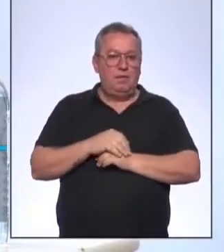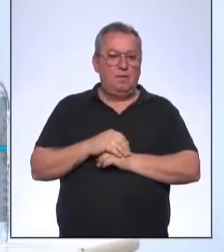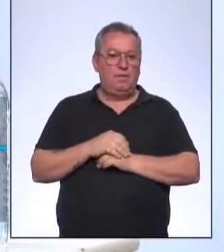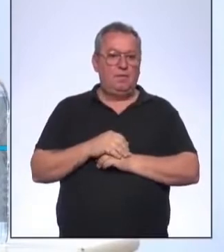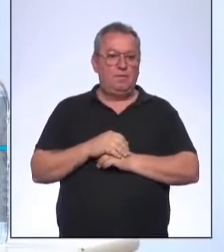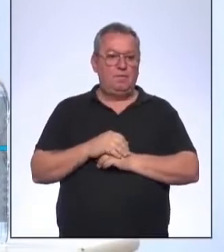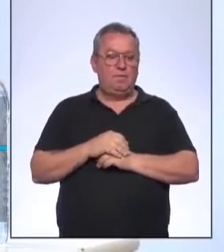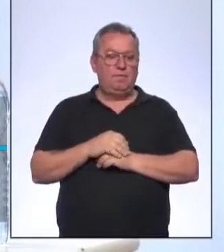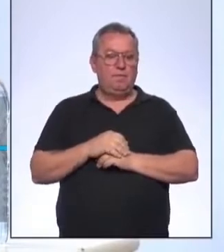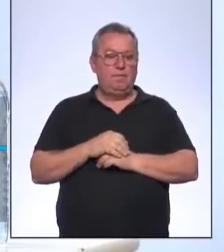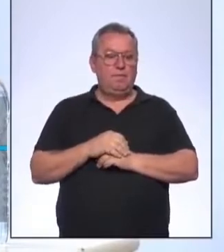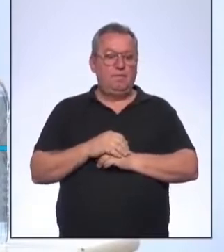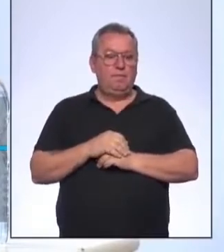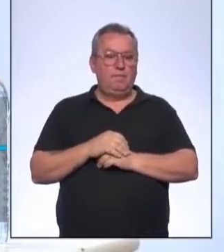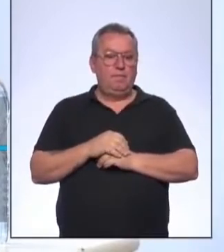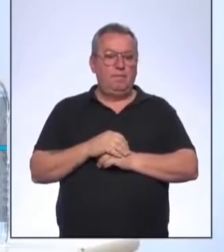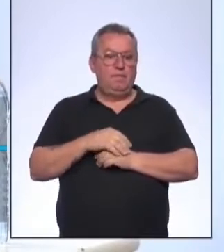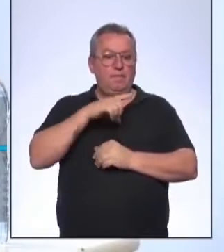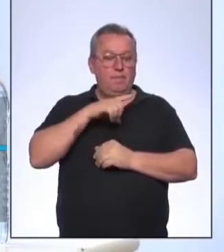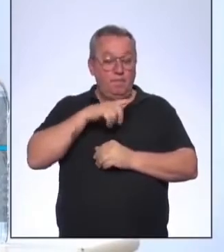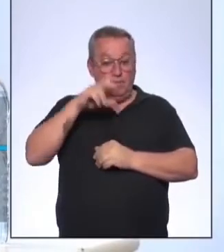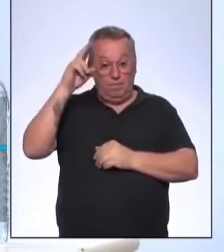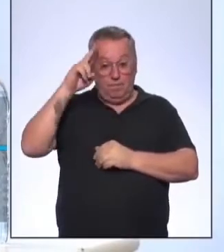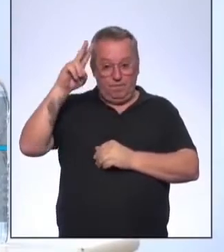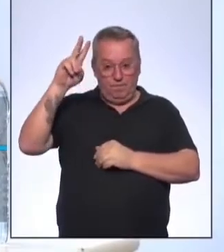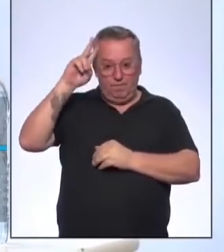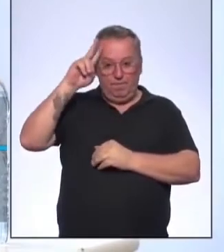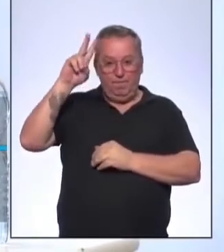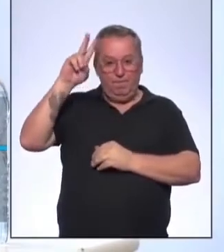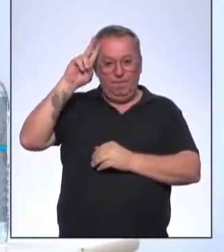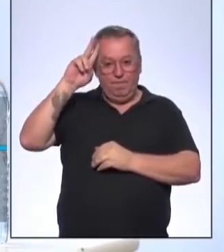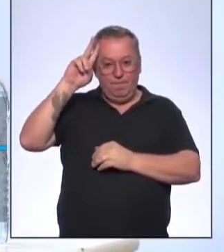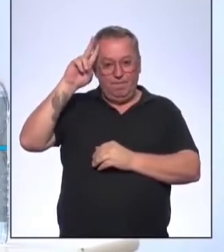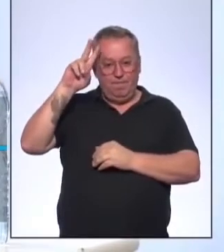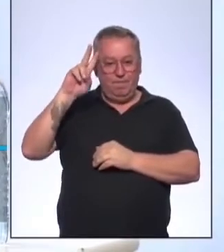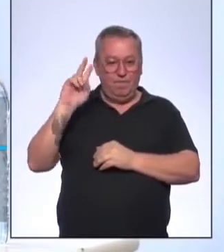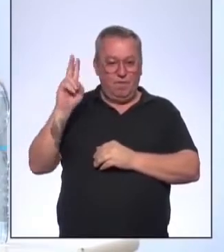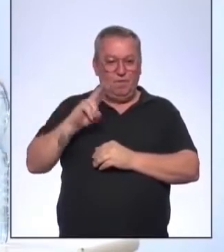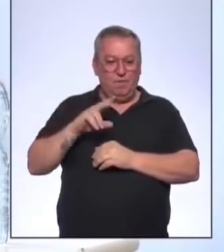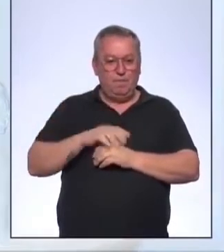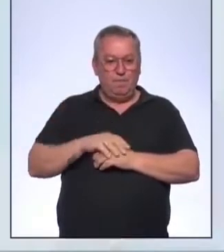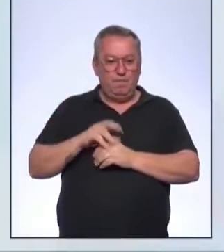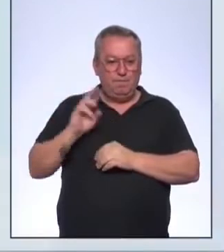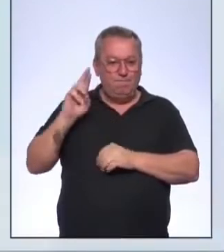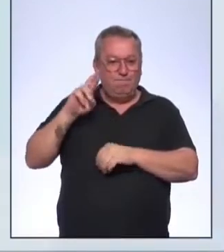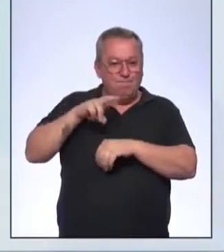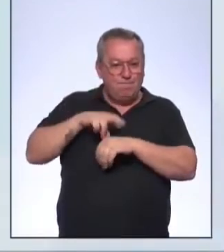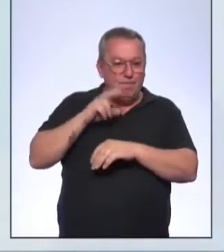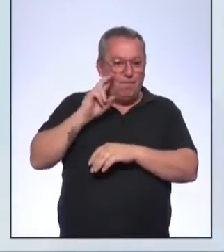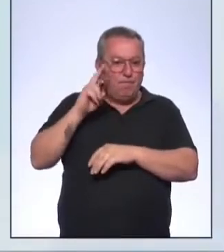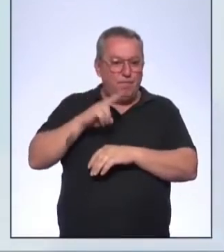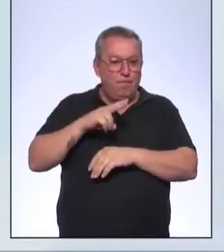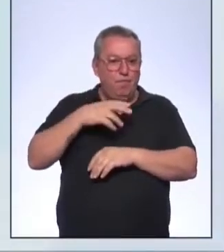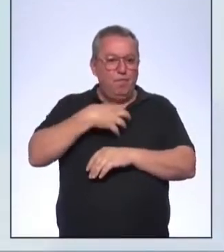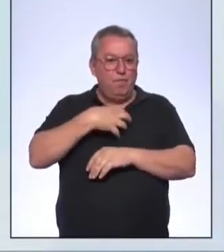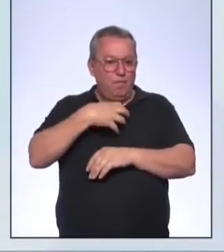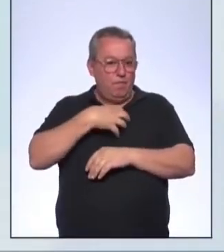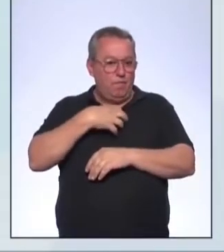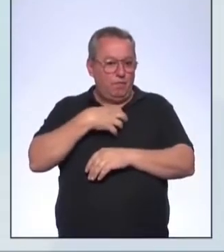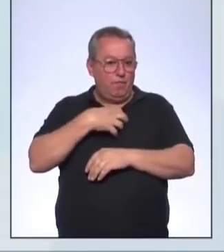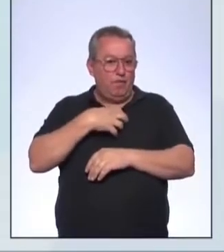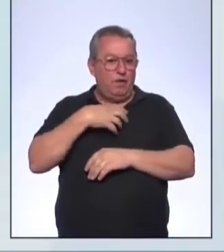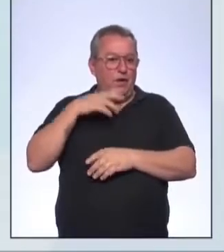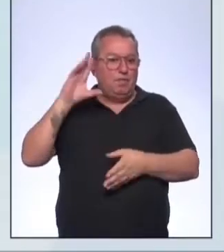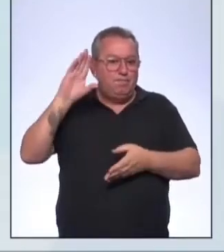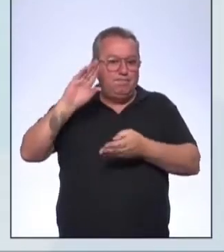possíveis respostas né então aqui é o Relembrando a transa Quanto é um gênero literário então é uma